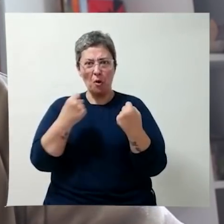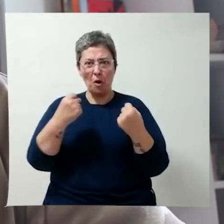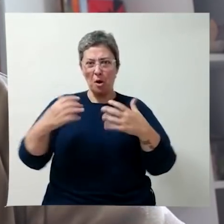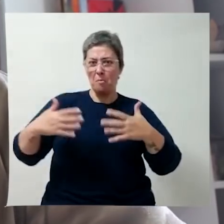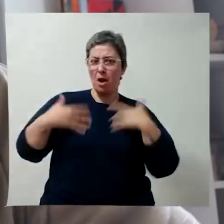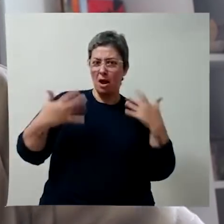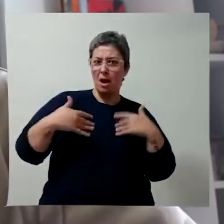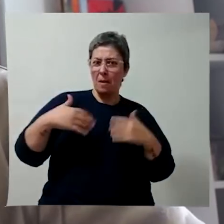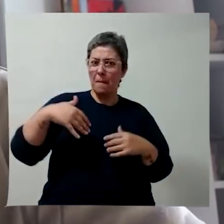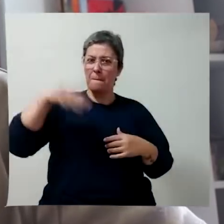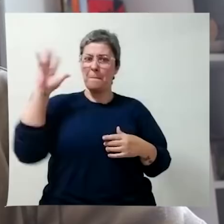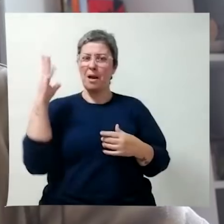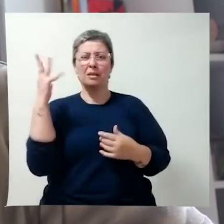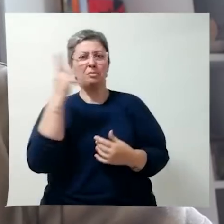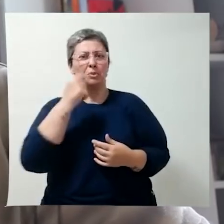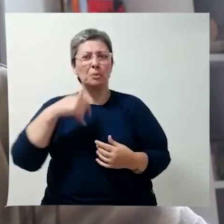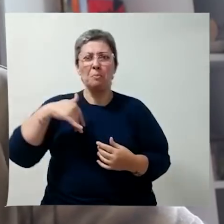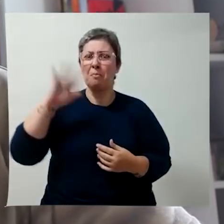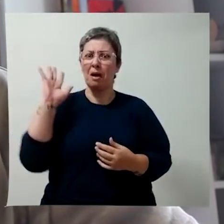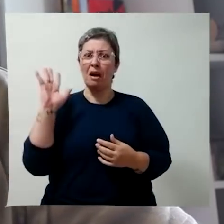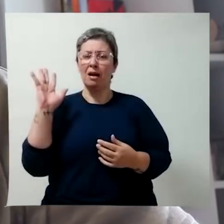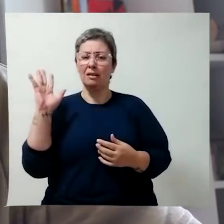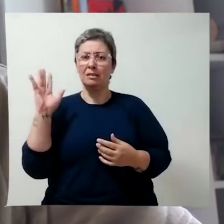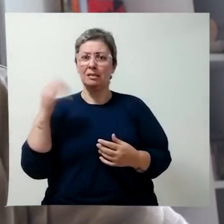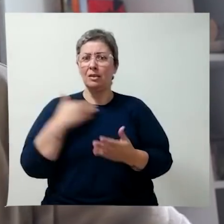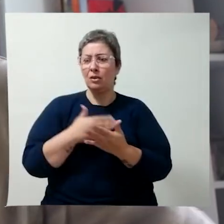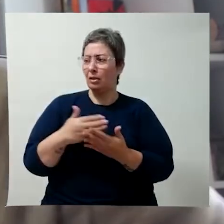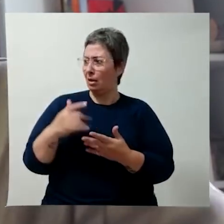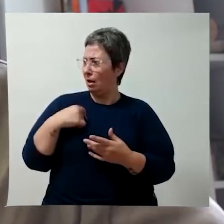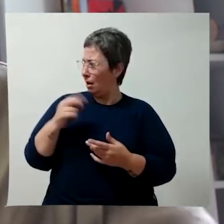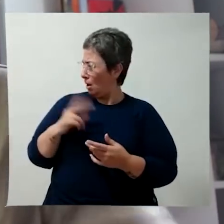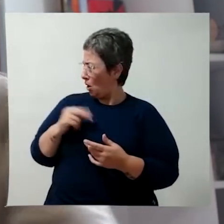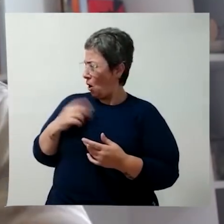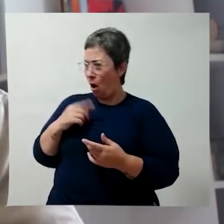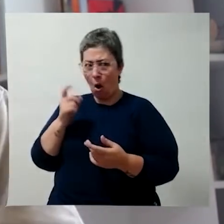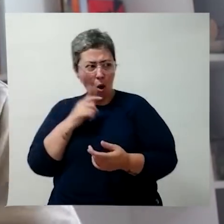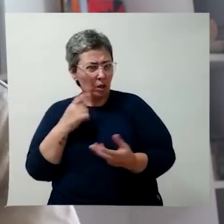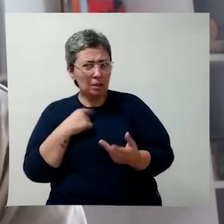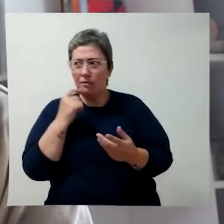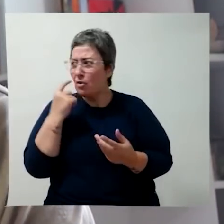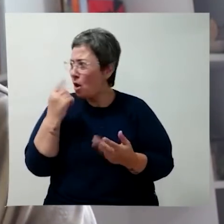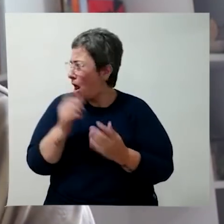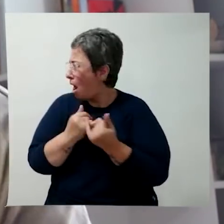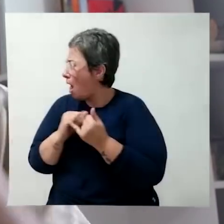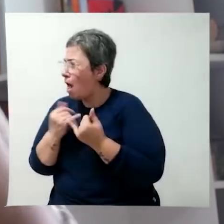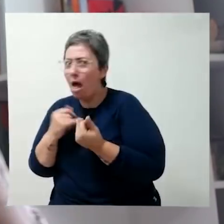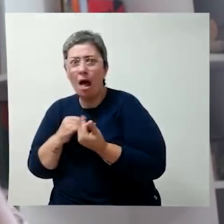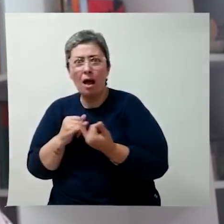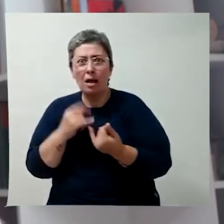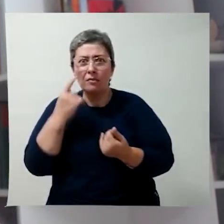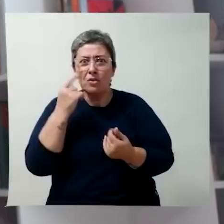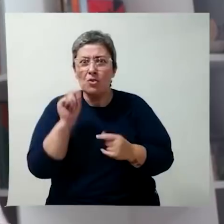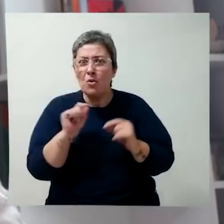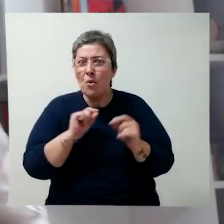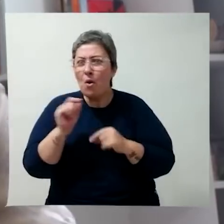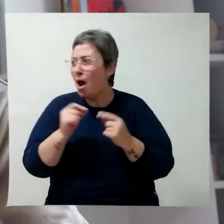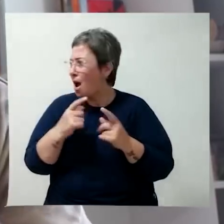mais contente e mais bonito do que tinha entrado. Aí todo mundo falou: nossa, não, mentira, você viu o que aconteceu? Como